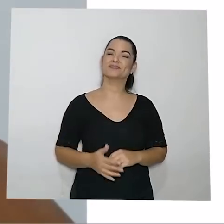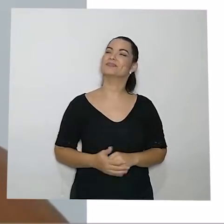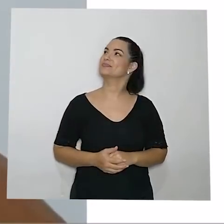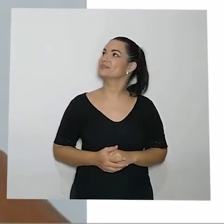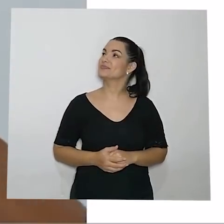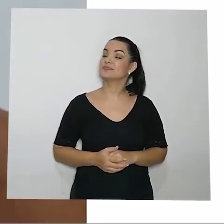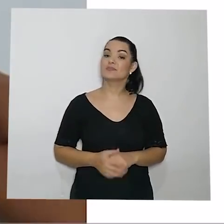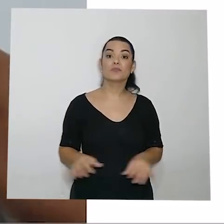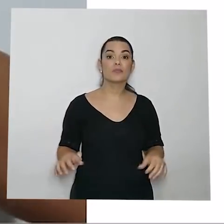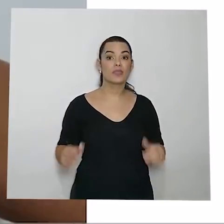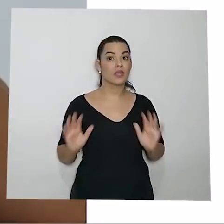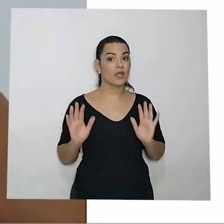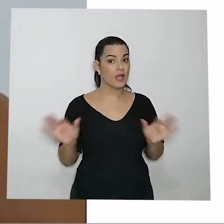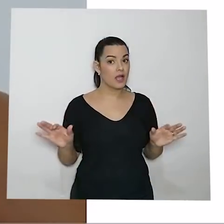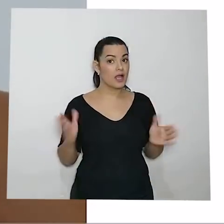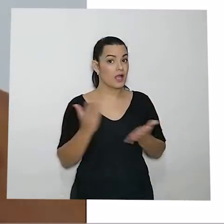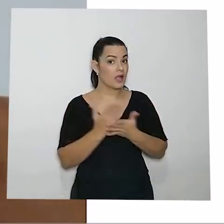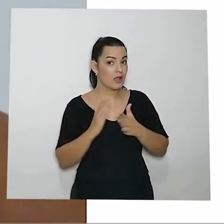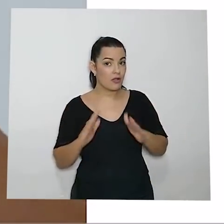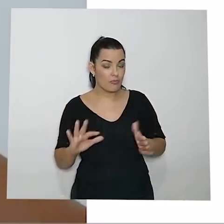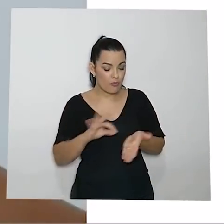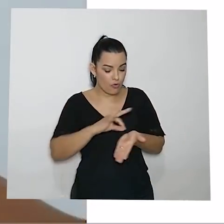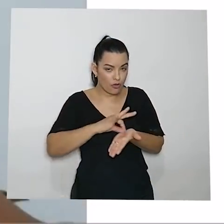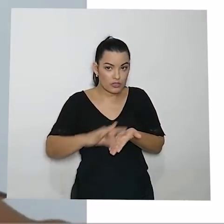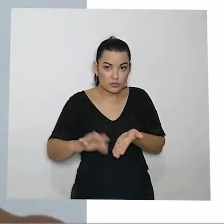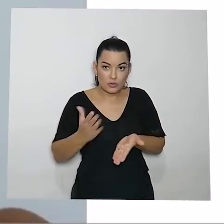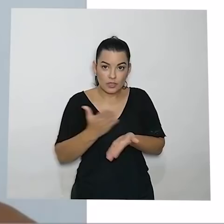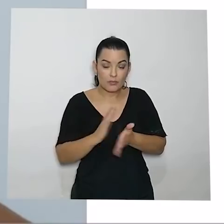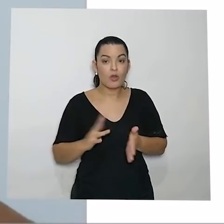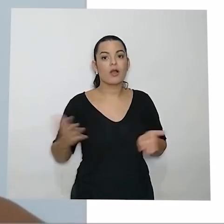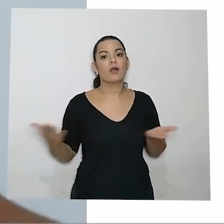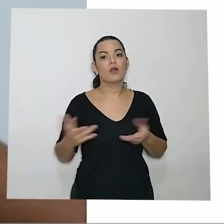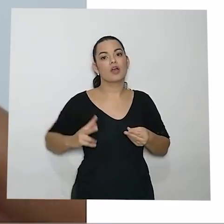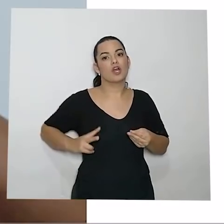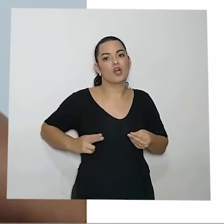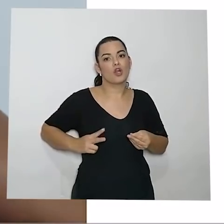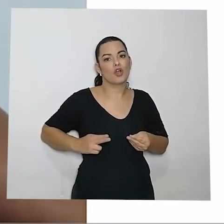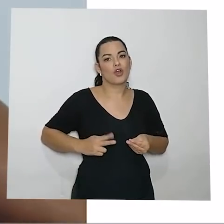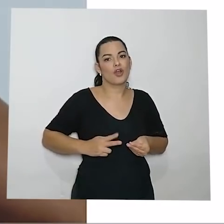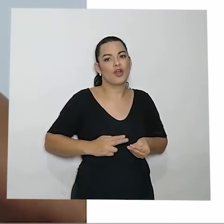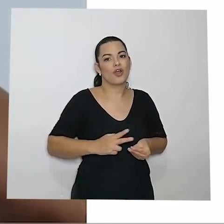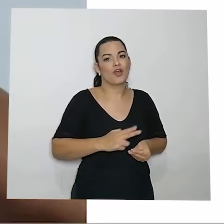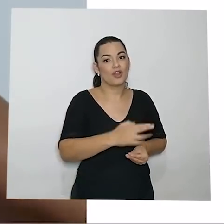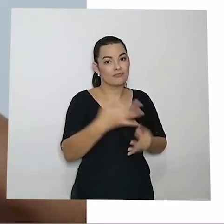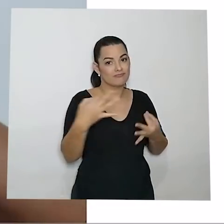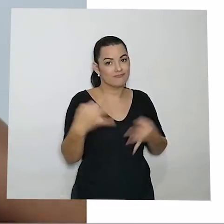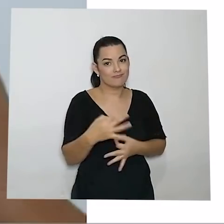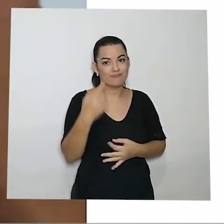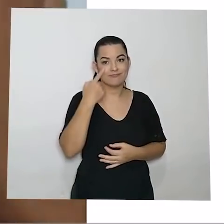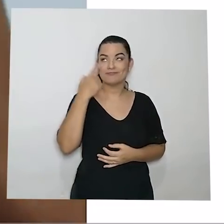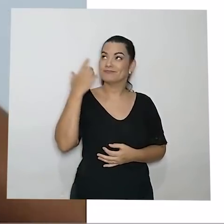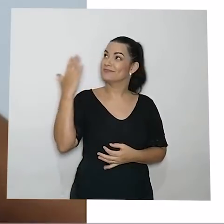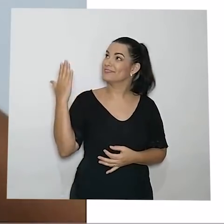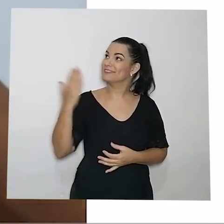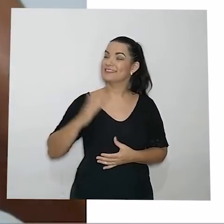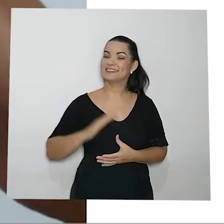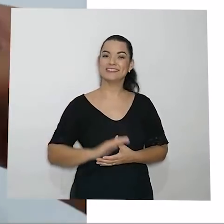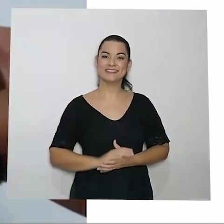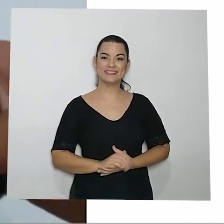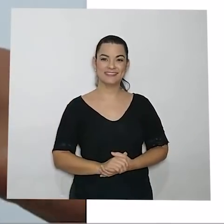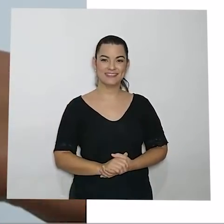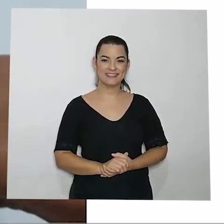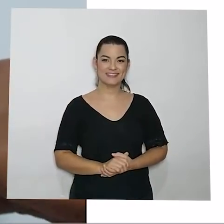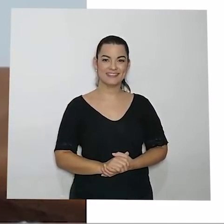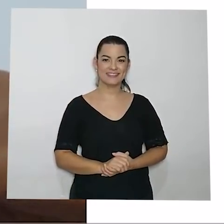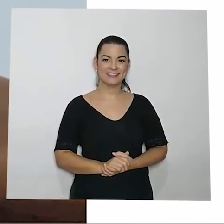Pronto. Depois de riscar, vocês vão cortar, utilizar a tesoura para